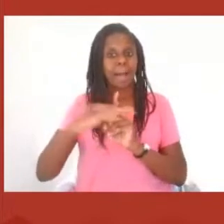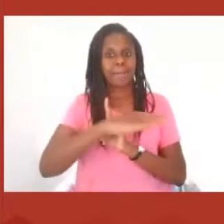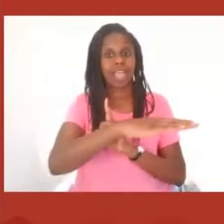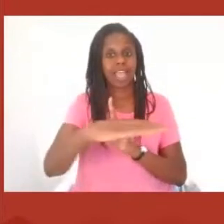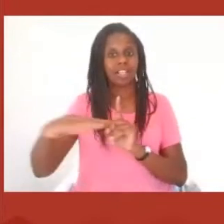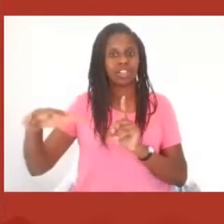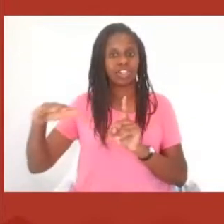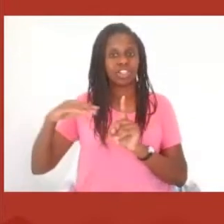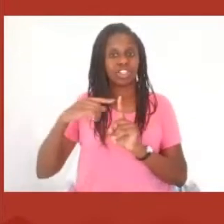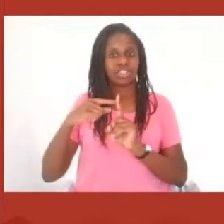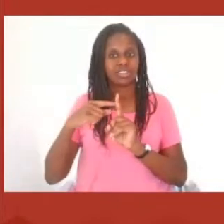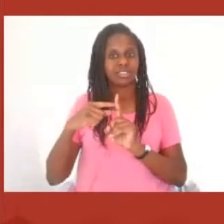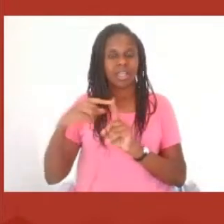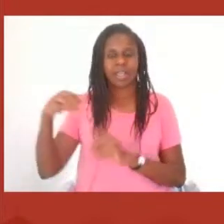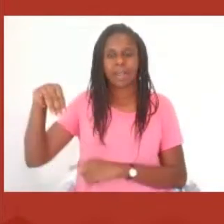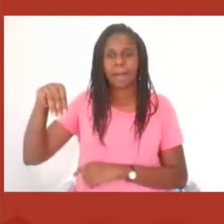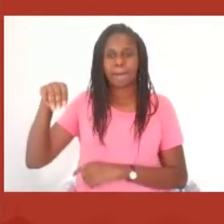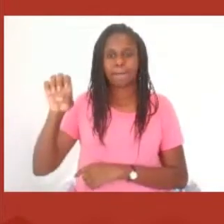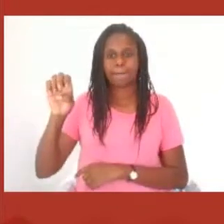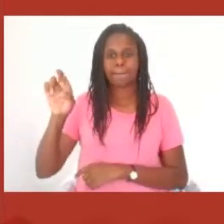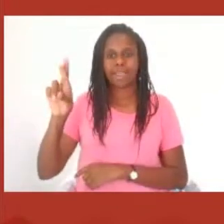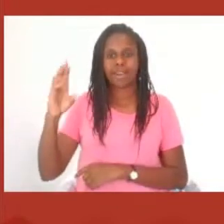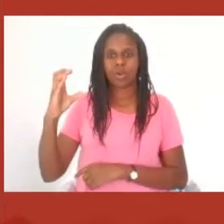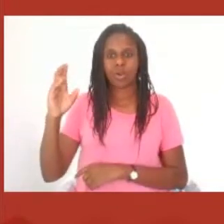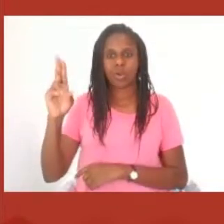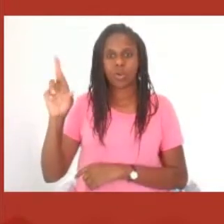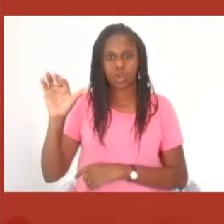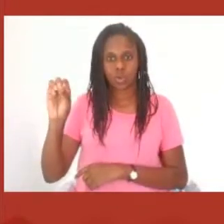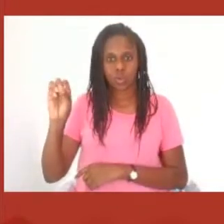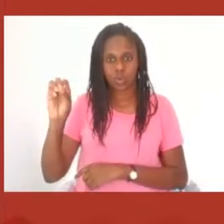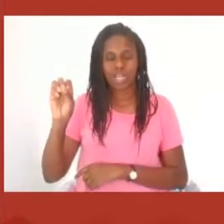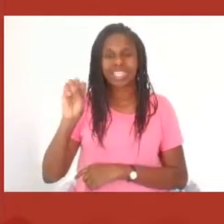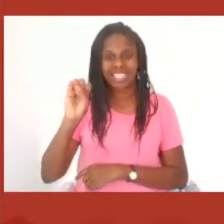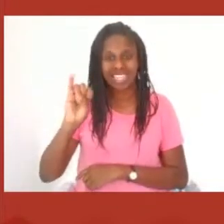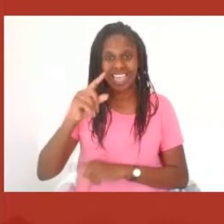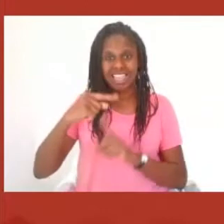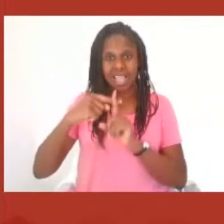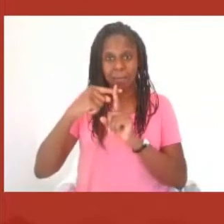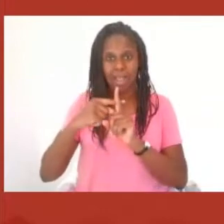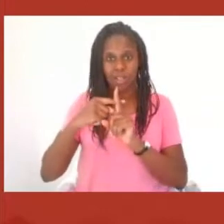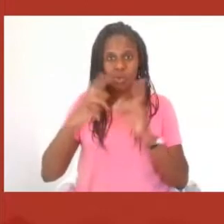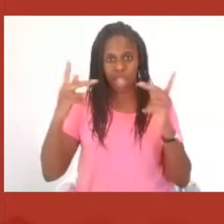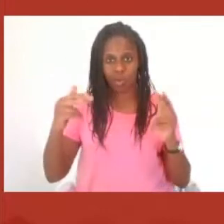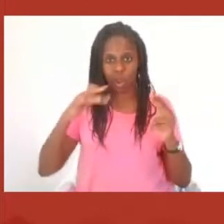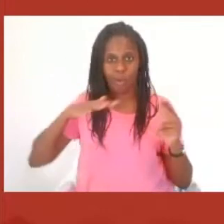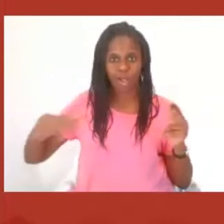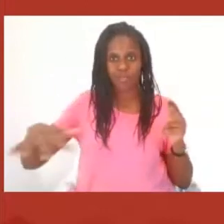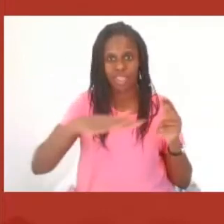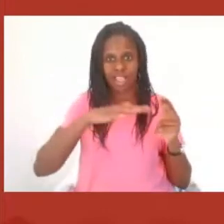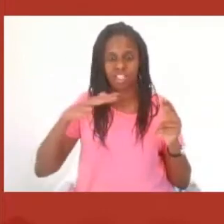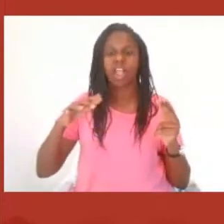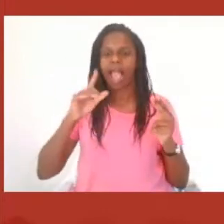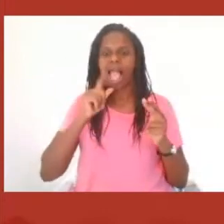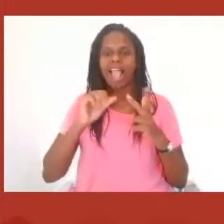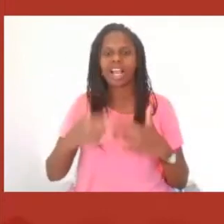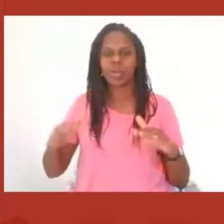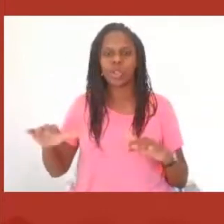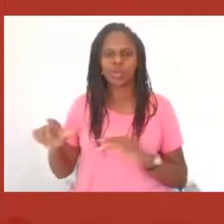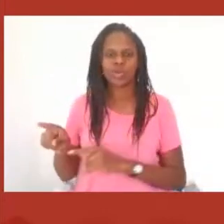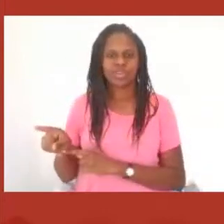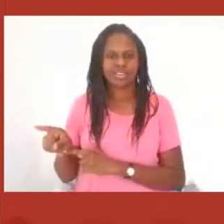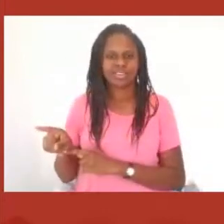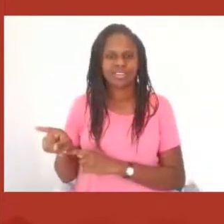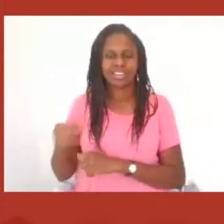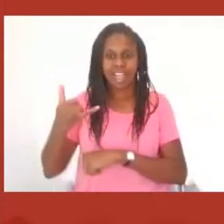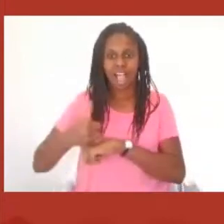o mercúrio é um metal líquido em temperatura ambiente, não é? E os outros, com calor, eles, né, se aumentar a temperatura,